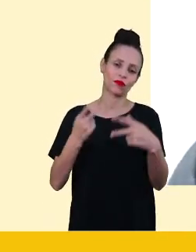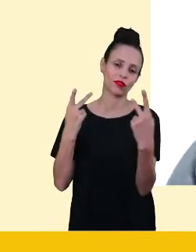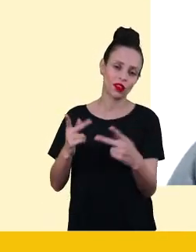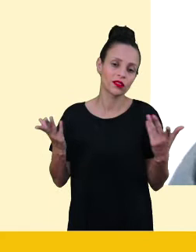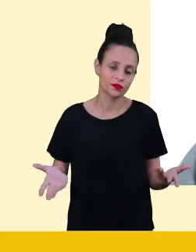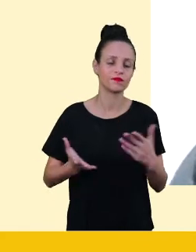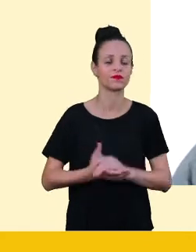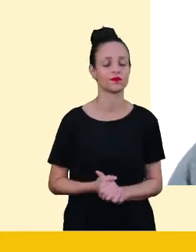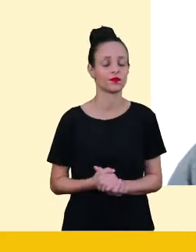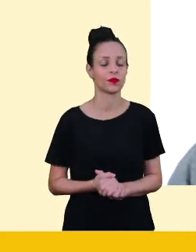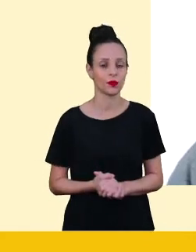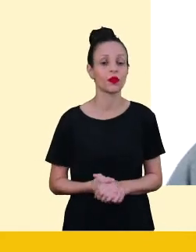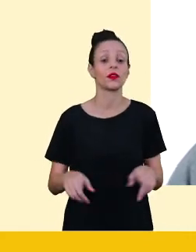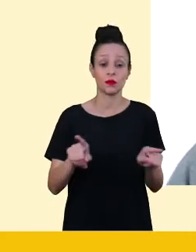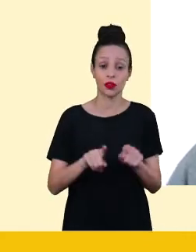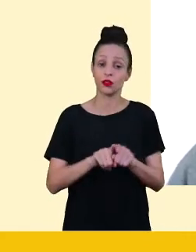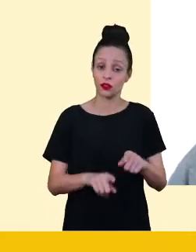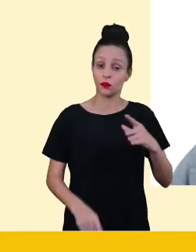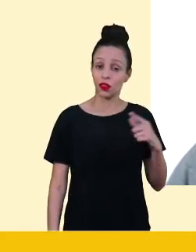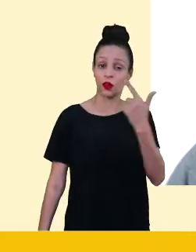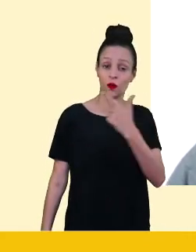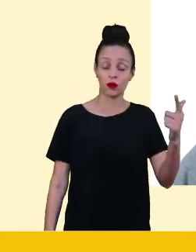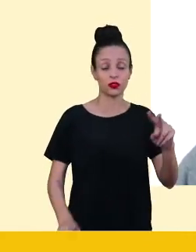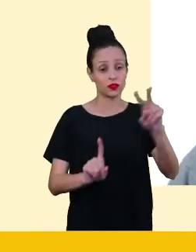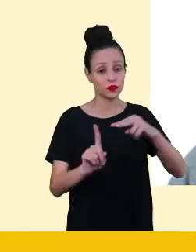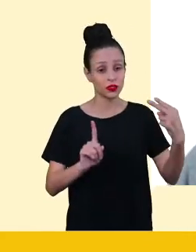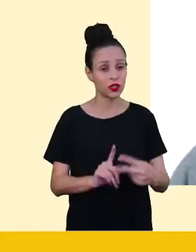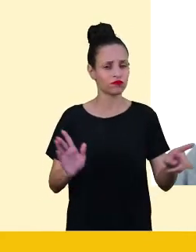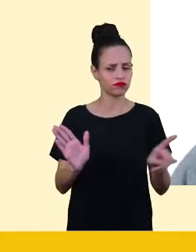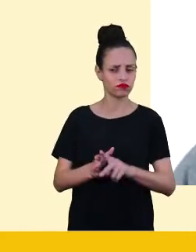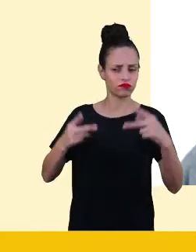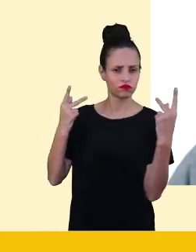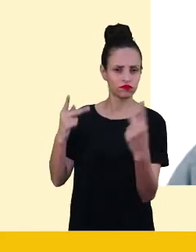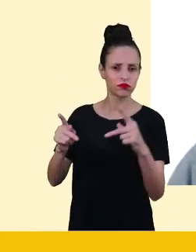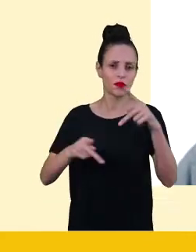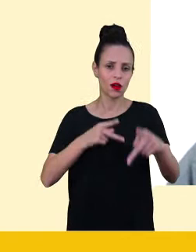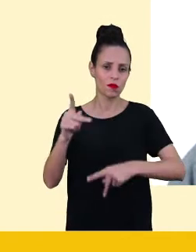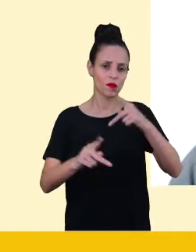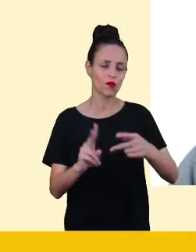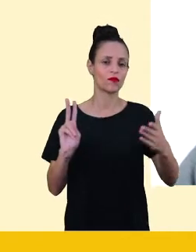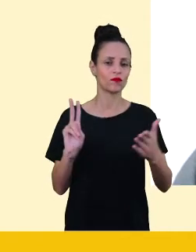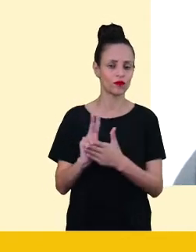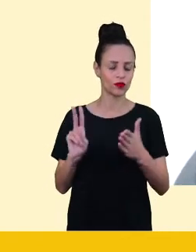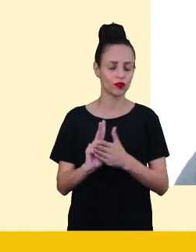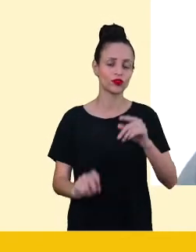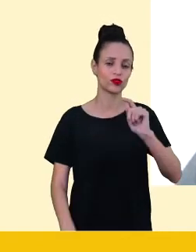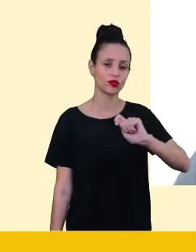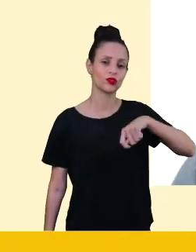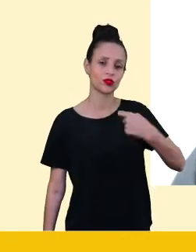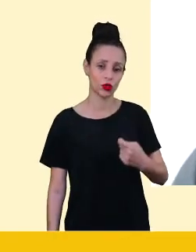esse outra visão, né, dos próprios povos, né? Assim, falando aqui do Xerente,